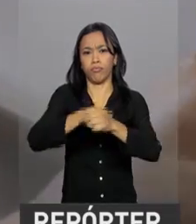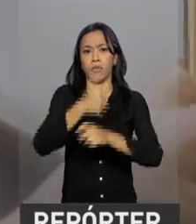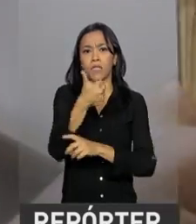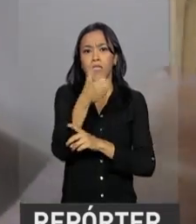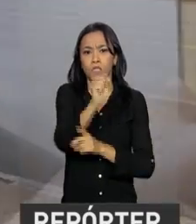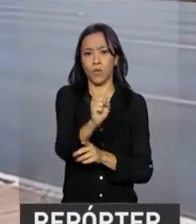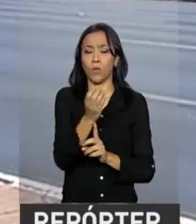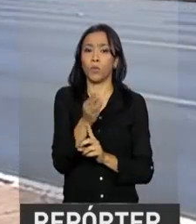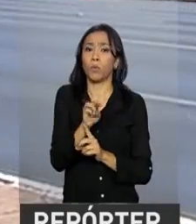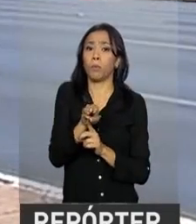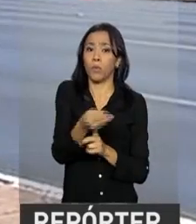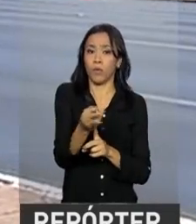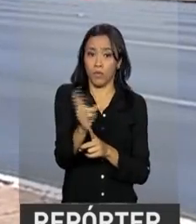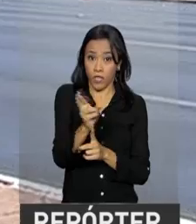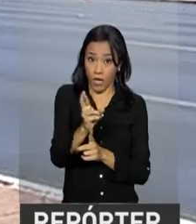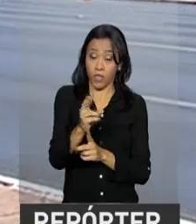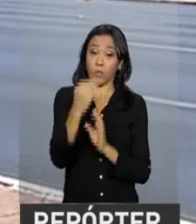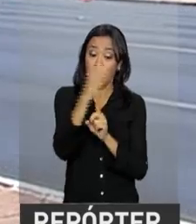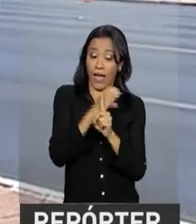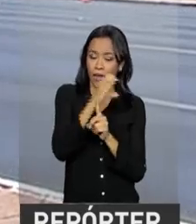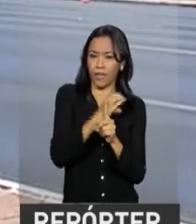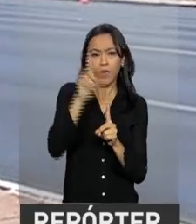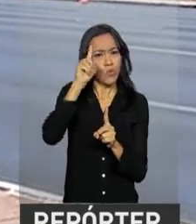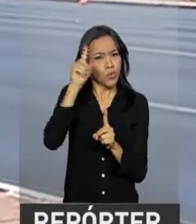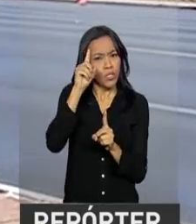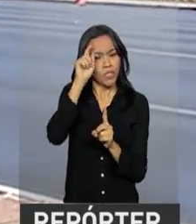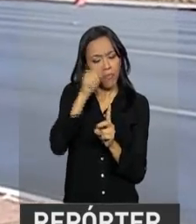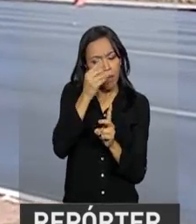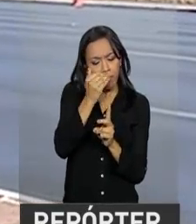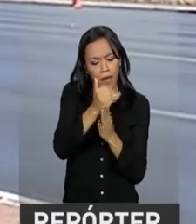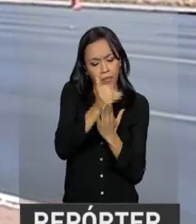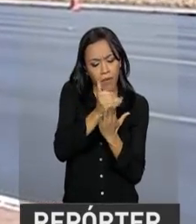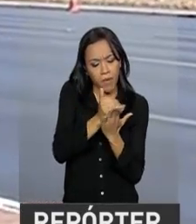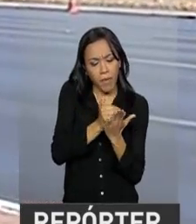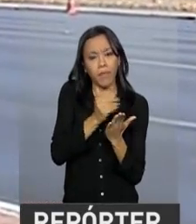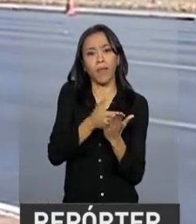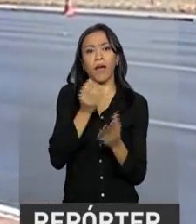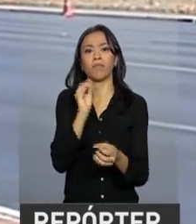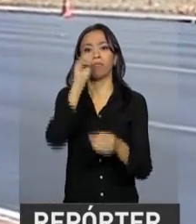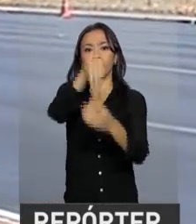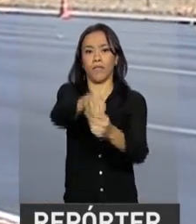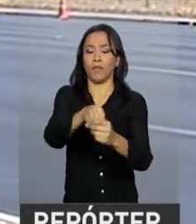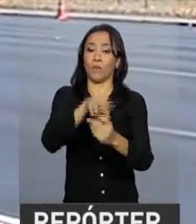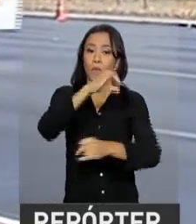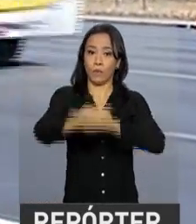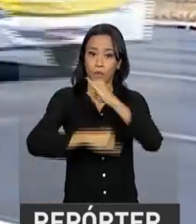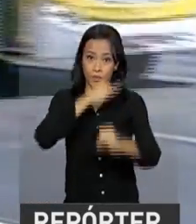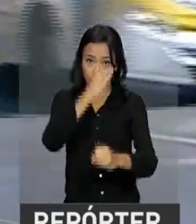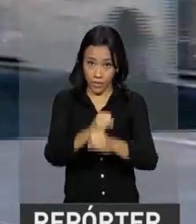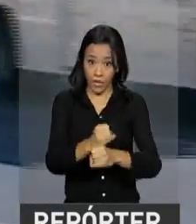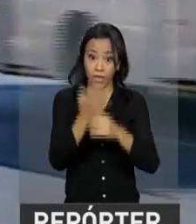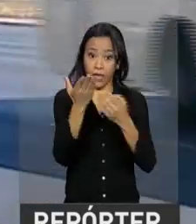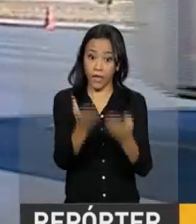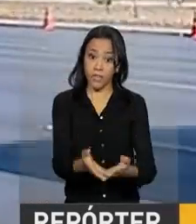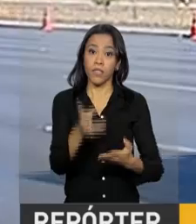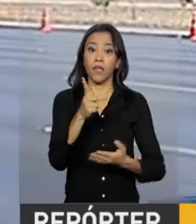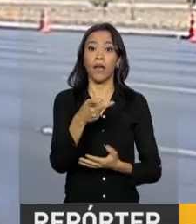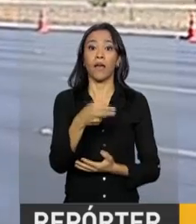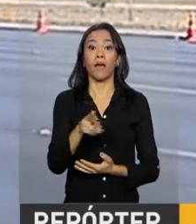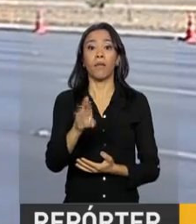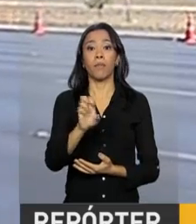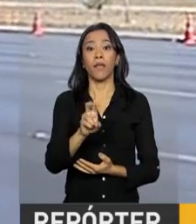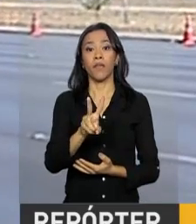deais o calendário com todas as datas está disponível no site da Previdência o endereço é www.